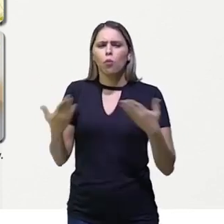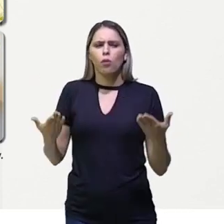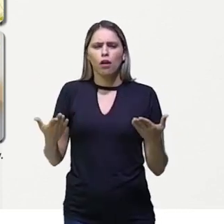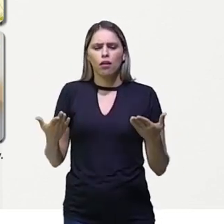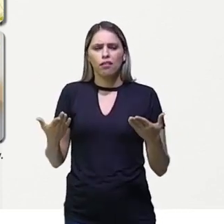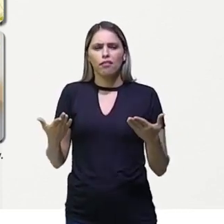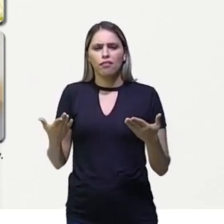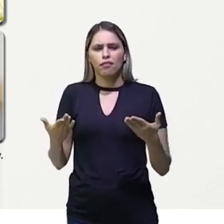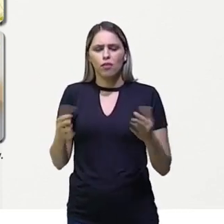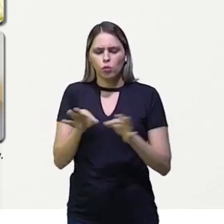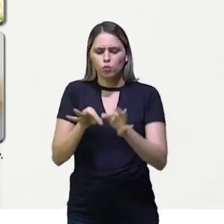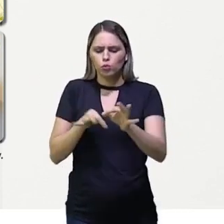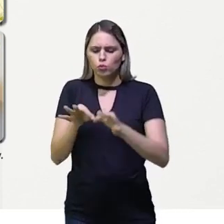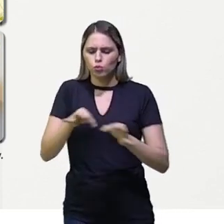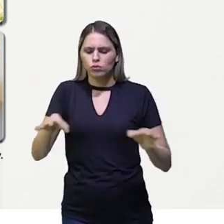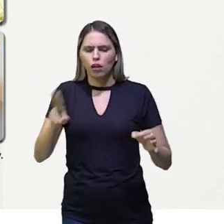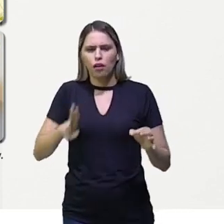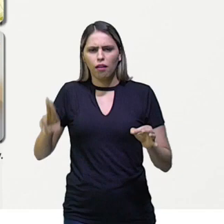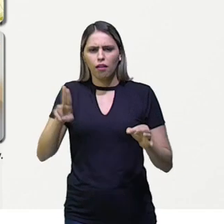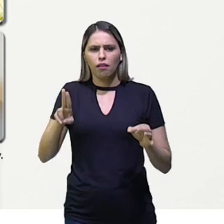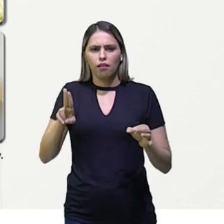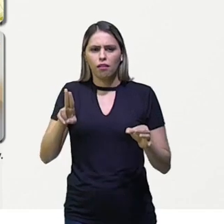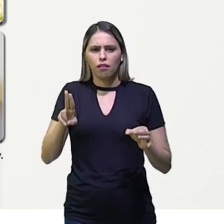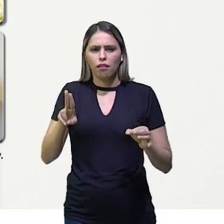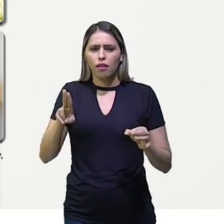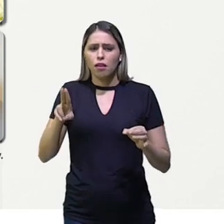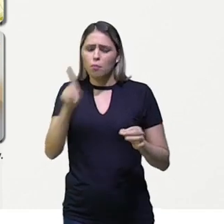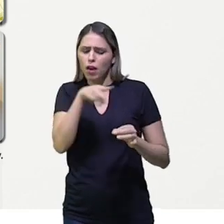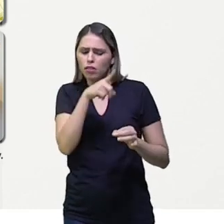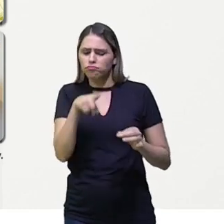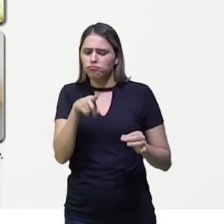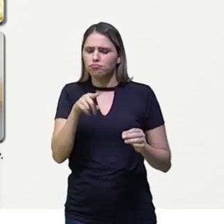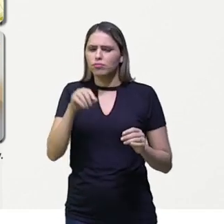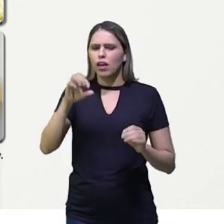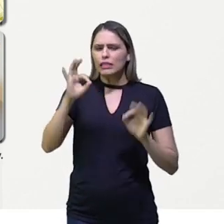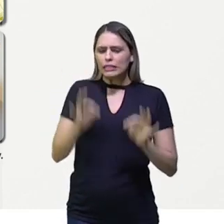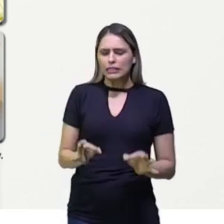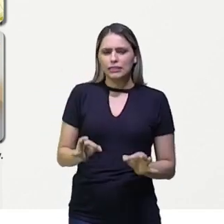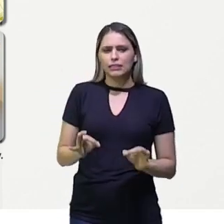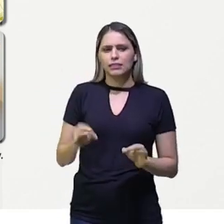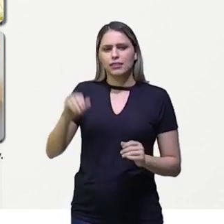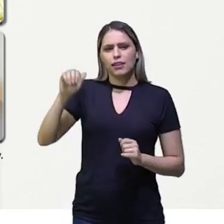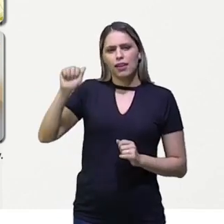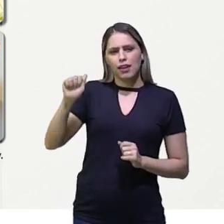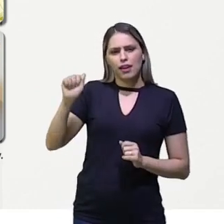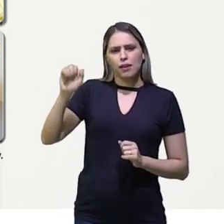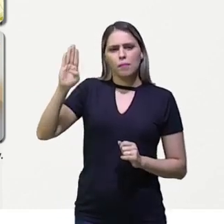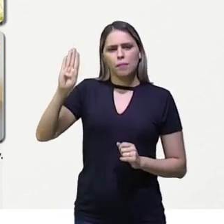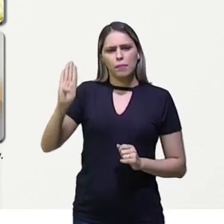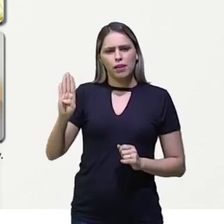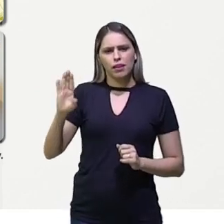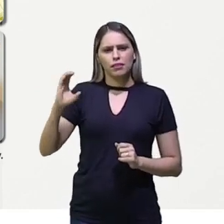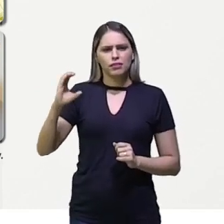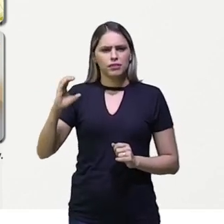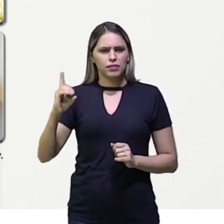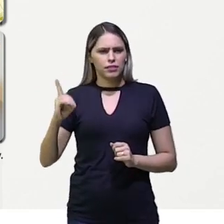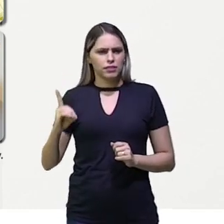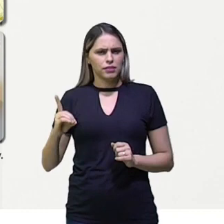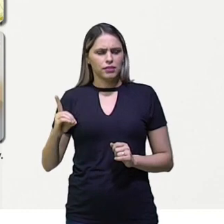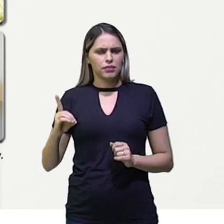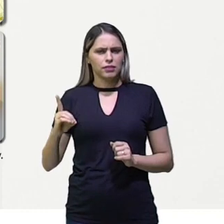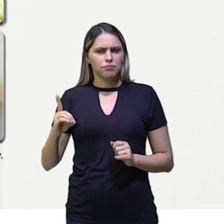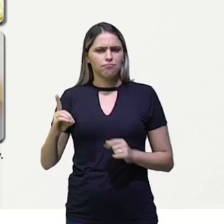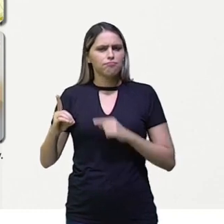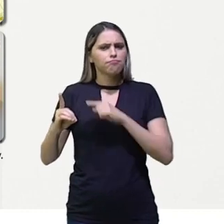medidas? Marque a opção correta. As opções A, B, C ou